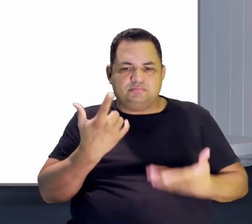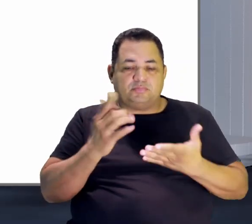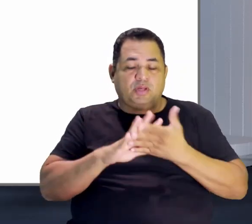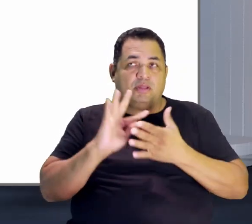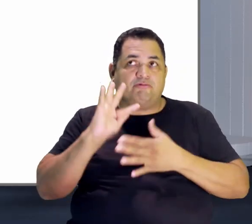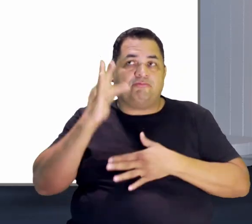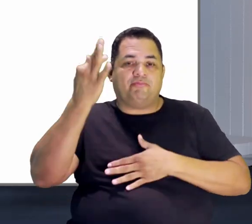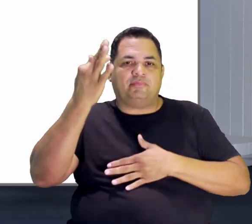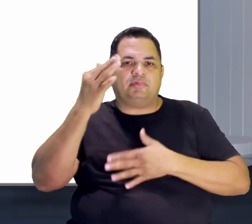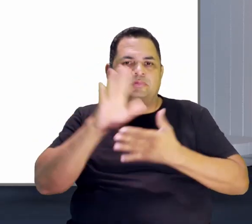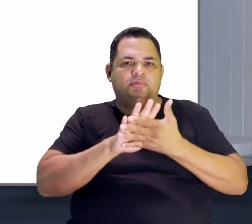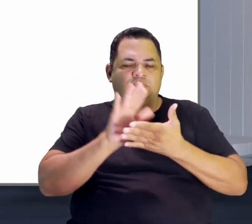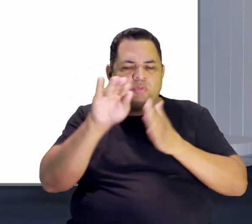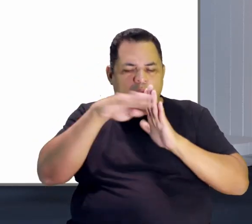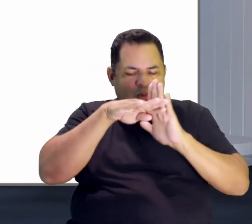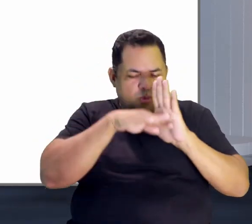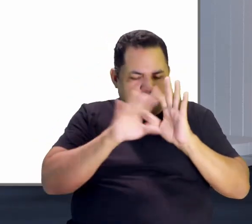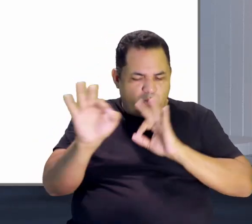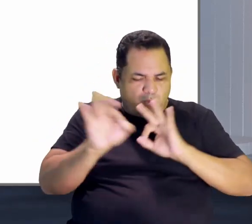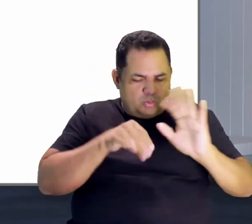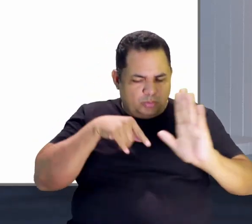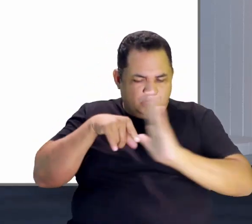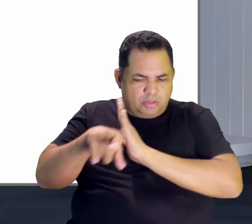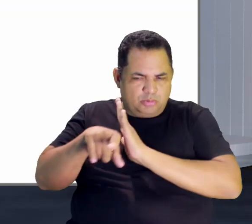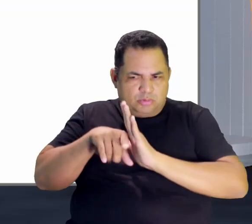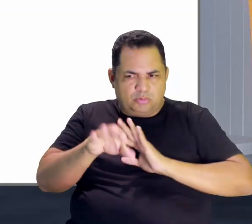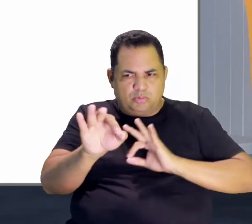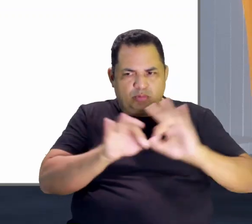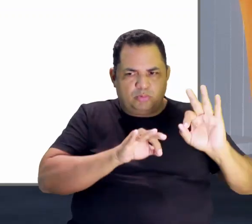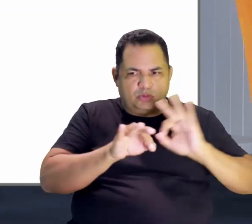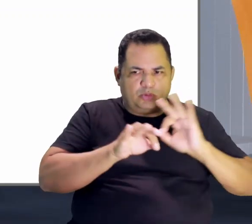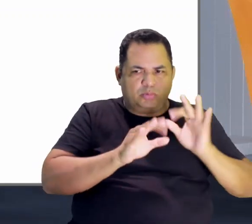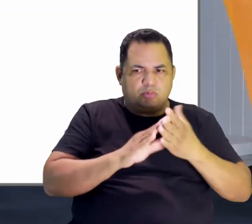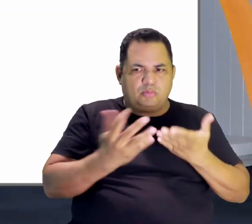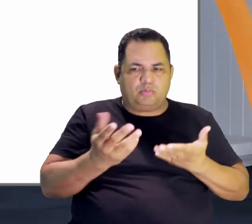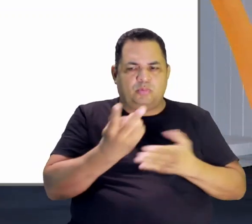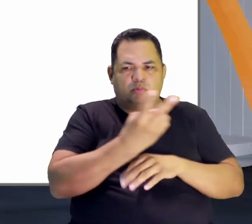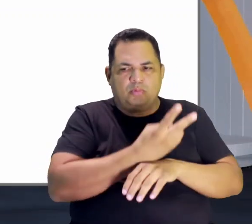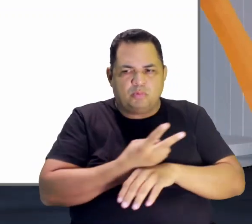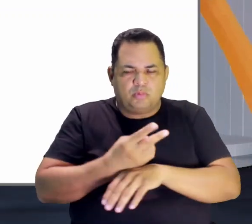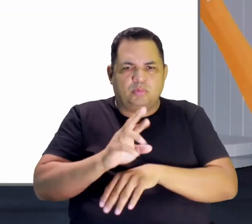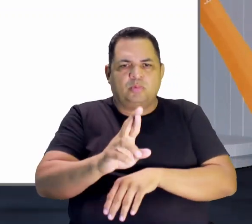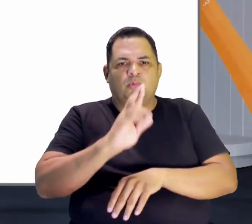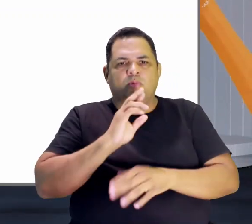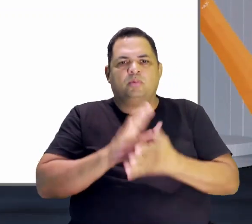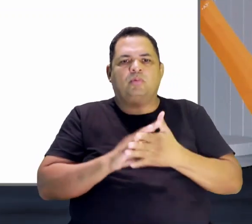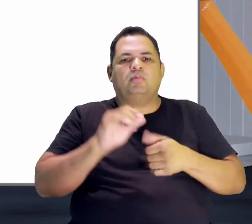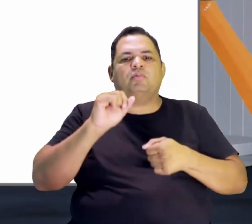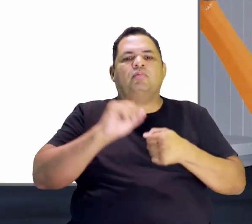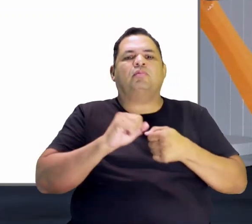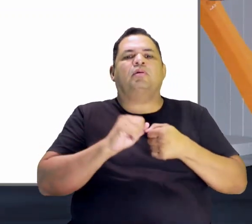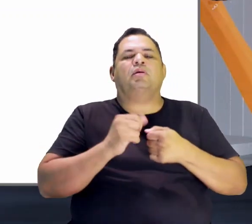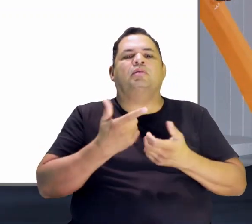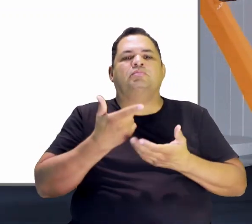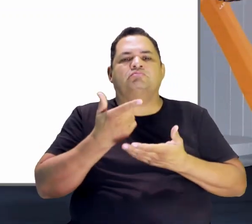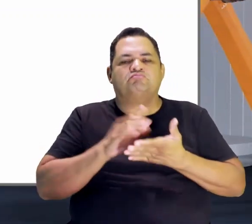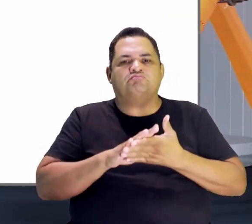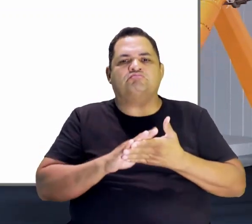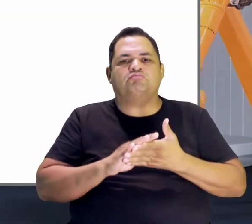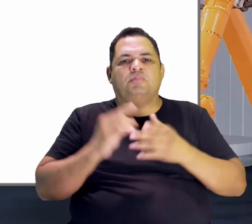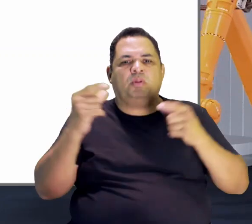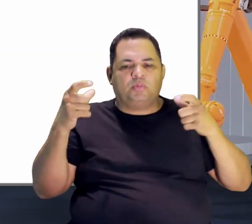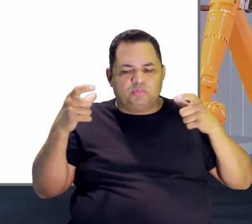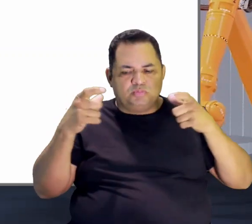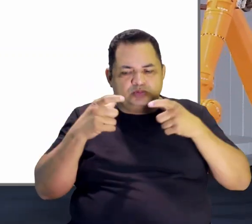fenômeno, levanta questões, pergunta, faz perguntas, procura a resposta, reproduz o fenômeno em escala menor,